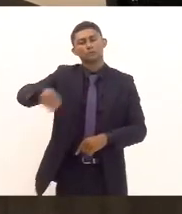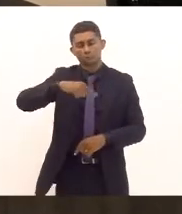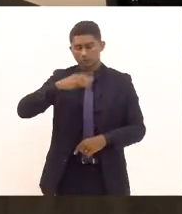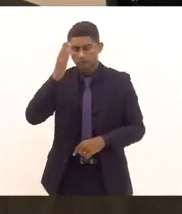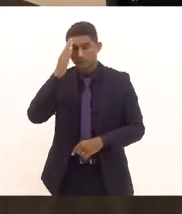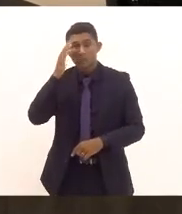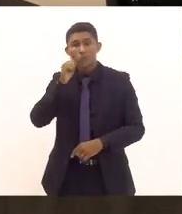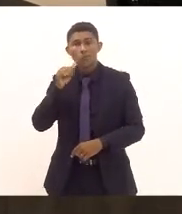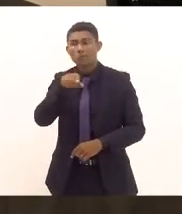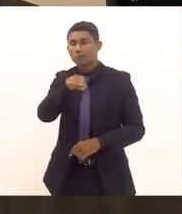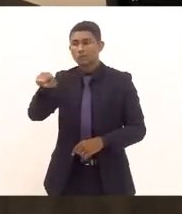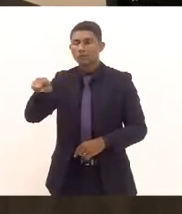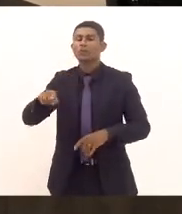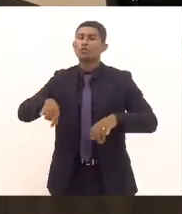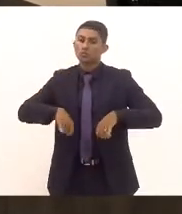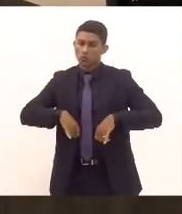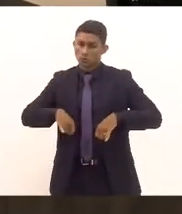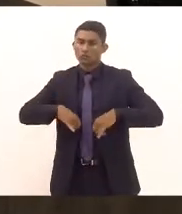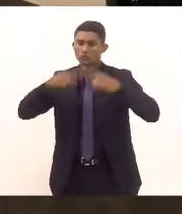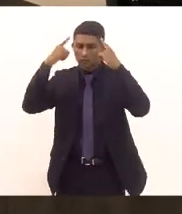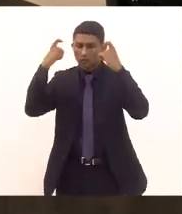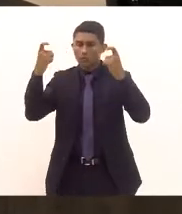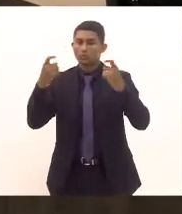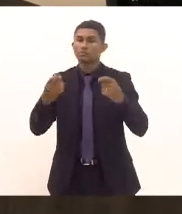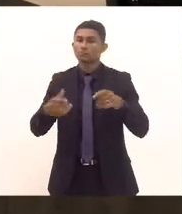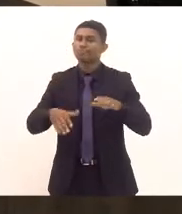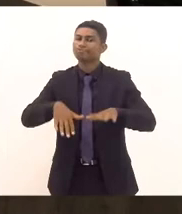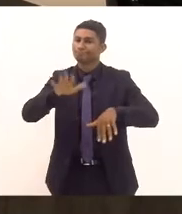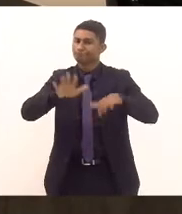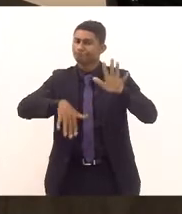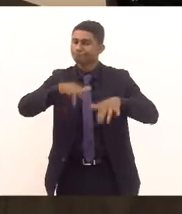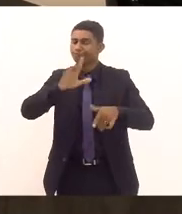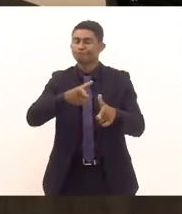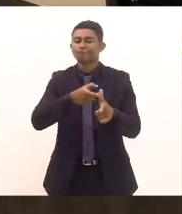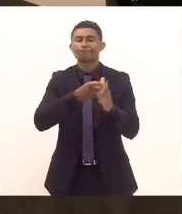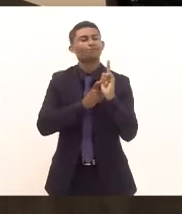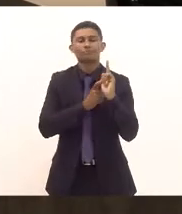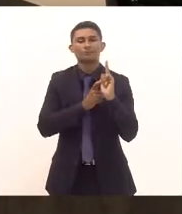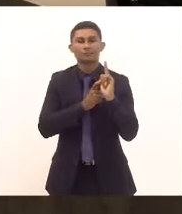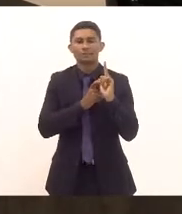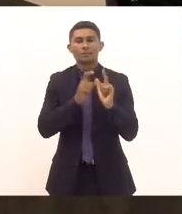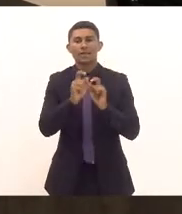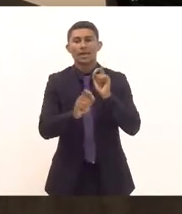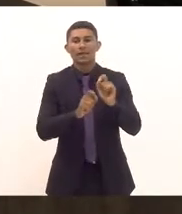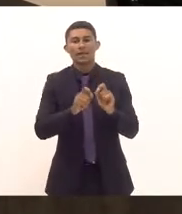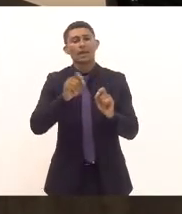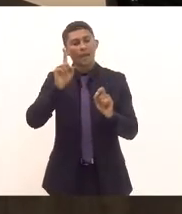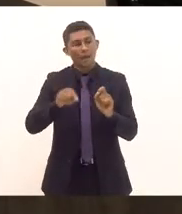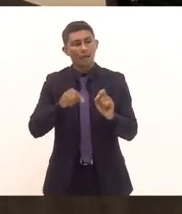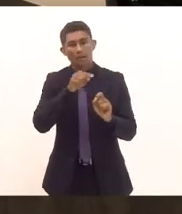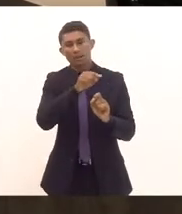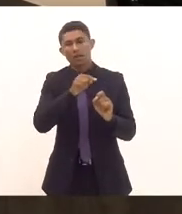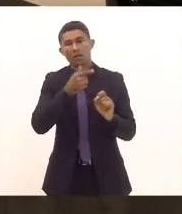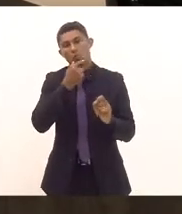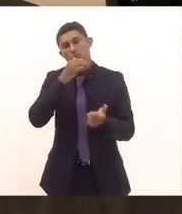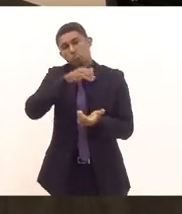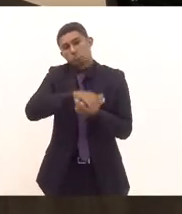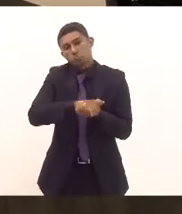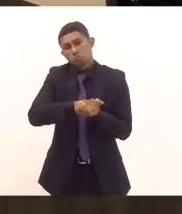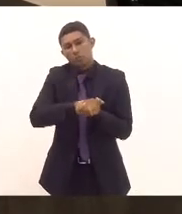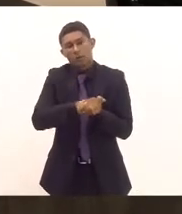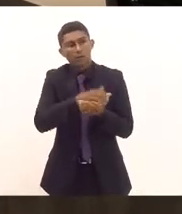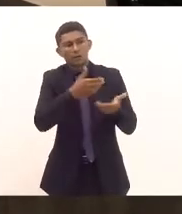de violência patrimonial muitas vezes dependem do seu agressor para sobreviver Então nesse sentido